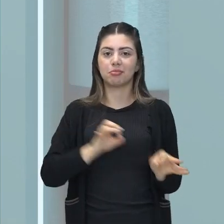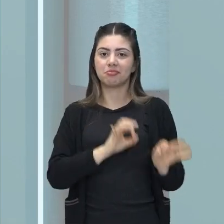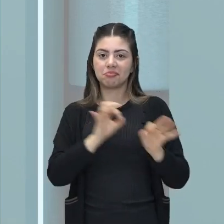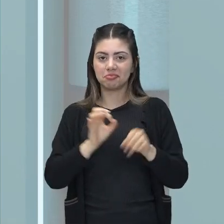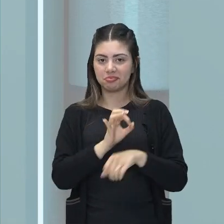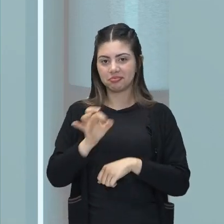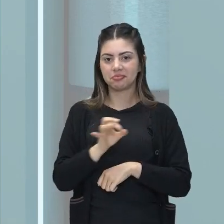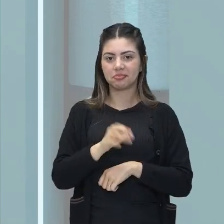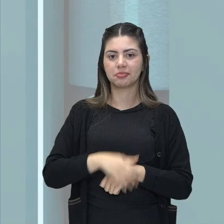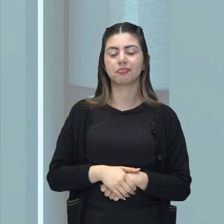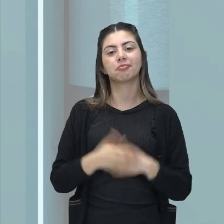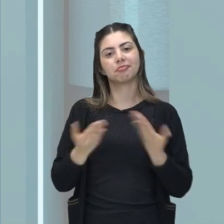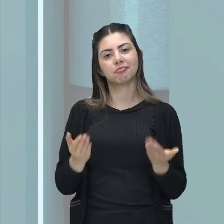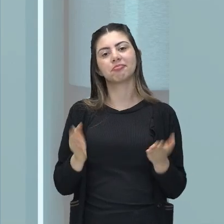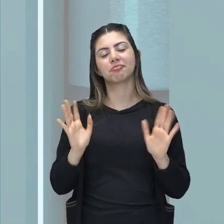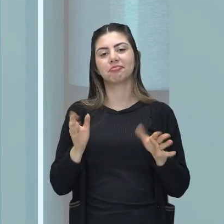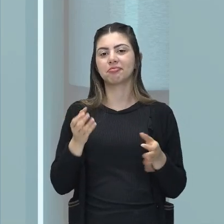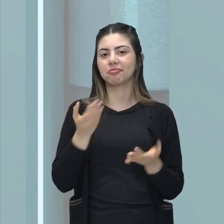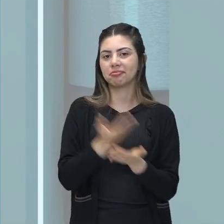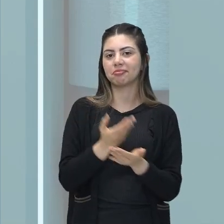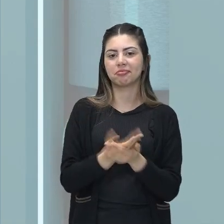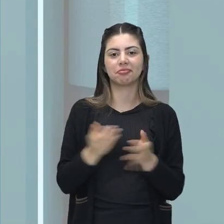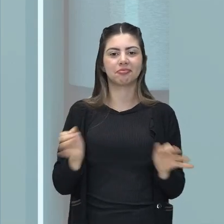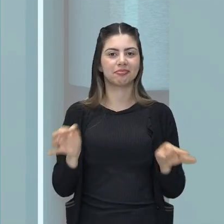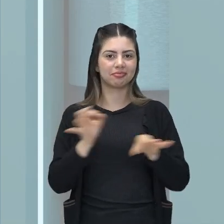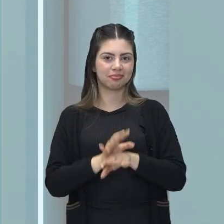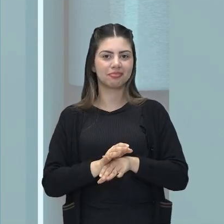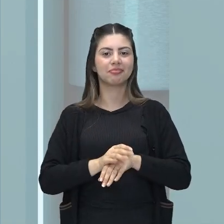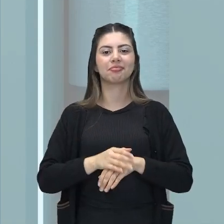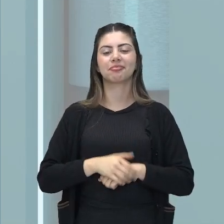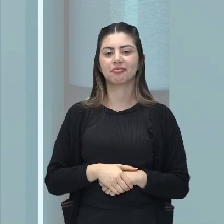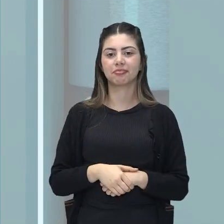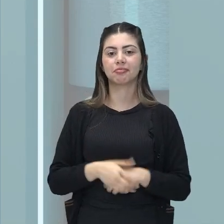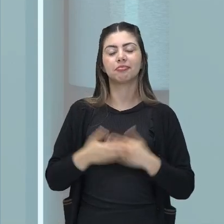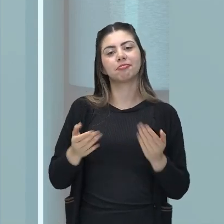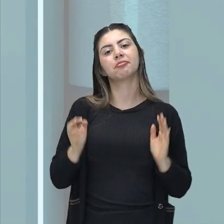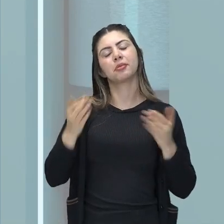perfeito? Como não há mais nada a ser explicado, a gente vai encerrando por aqui.